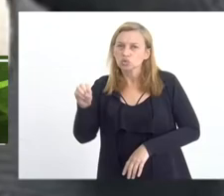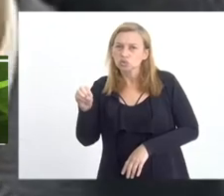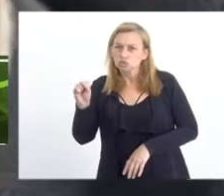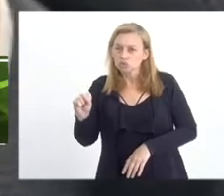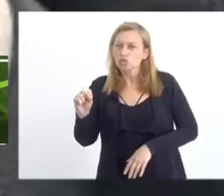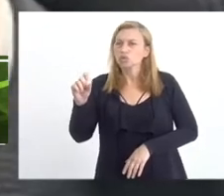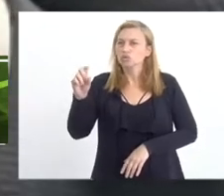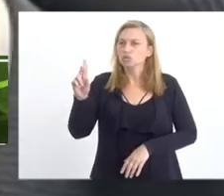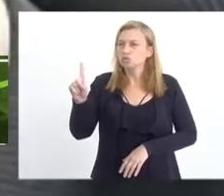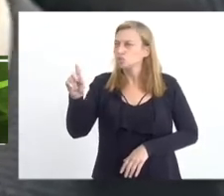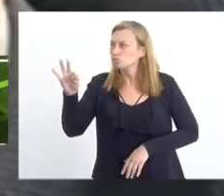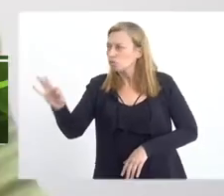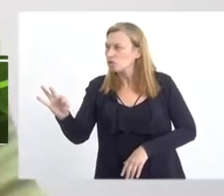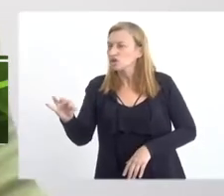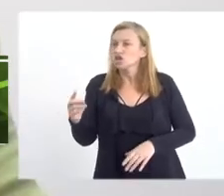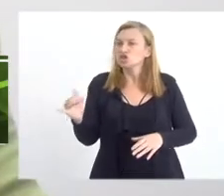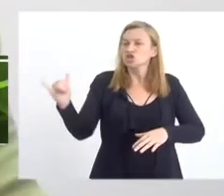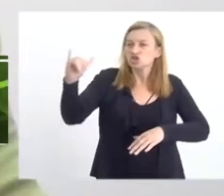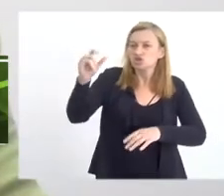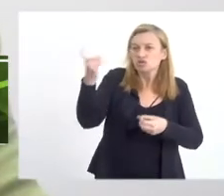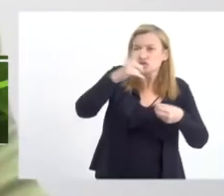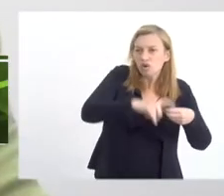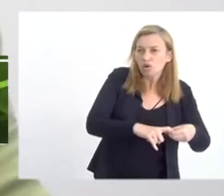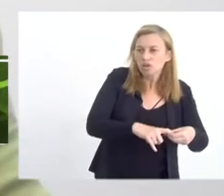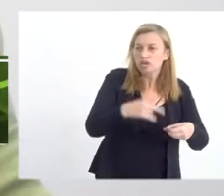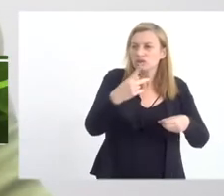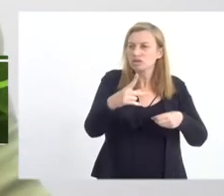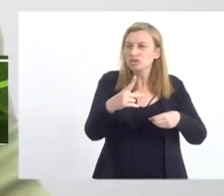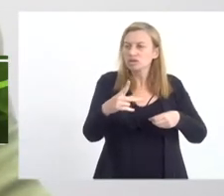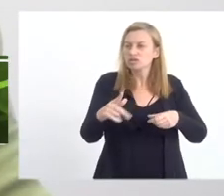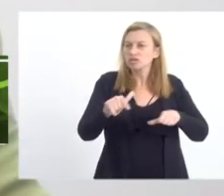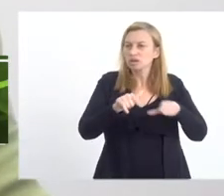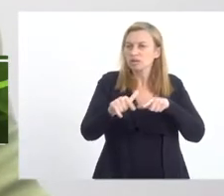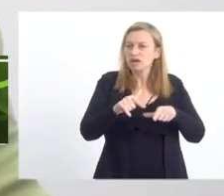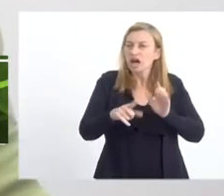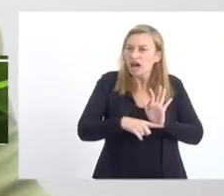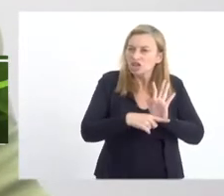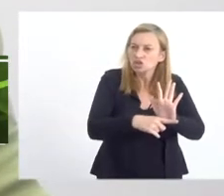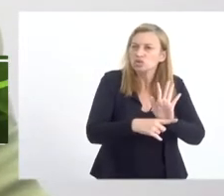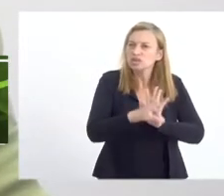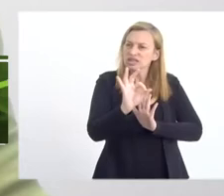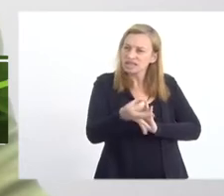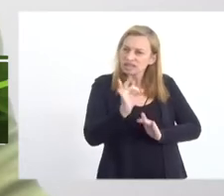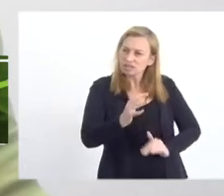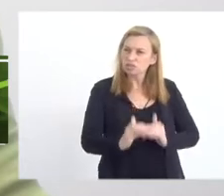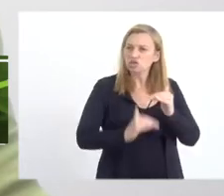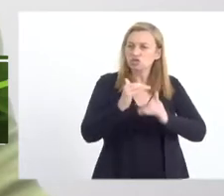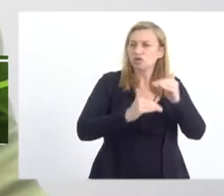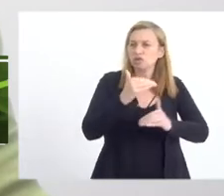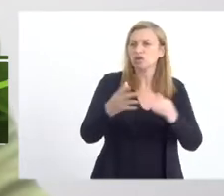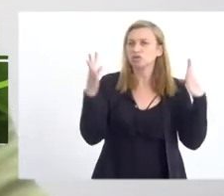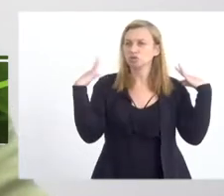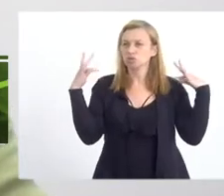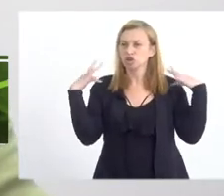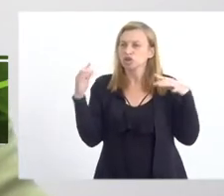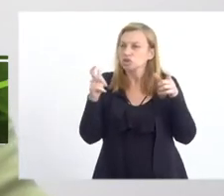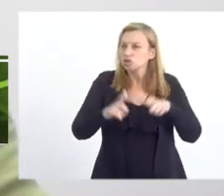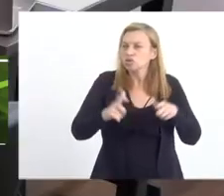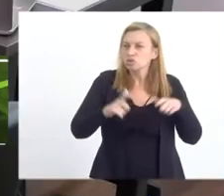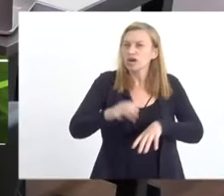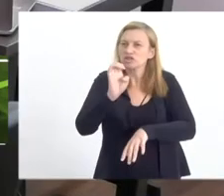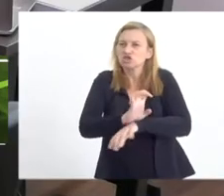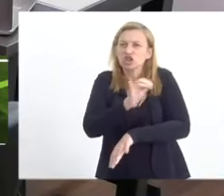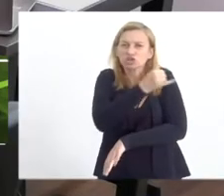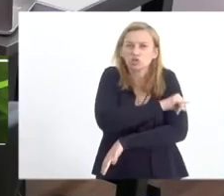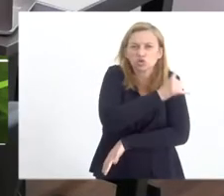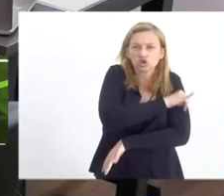à sua vocação, ajuda, inclusive, enormemente o desenvolvimento do turismo regional no estado